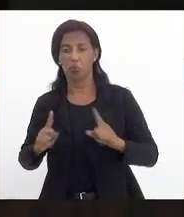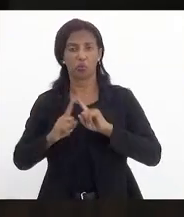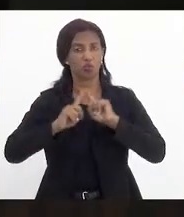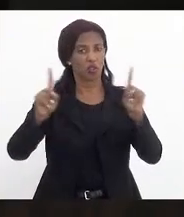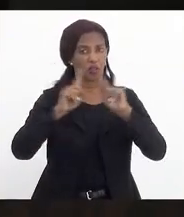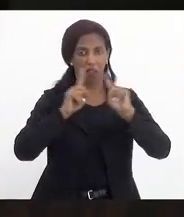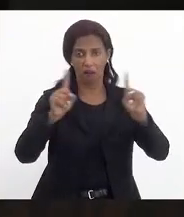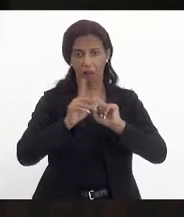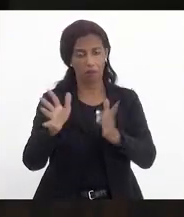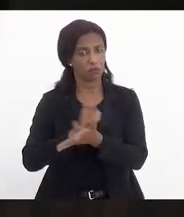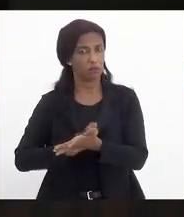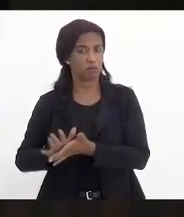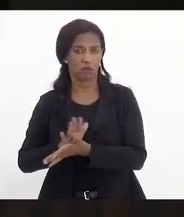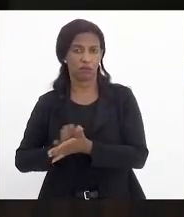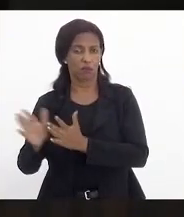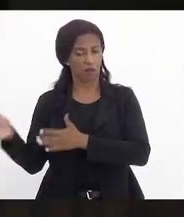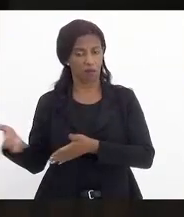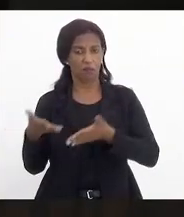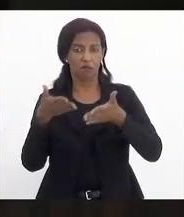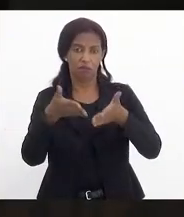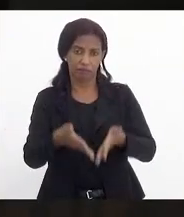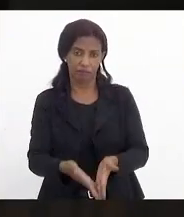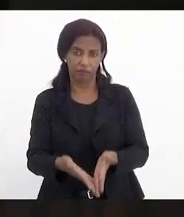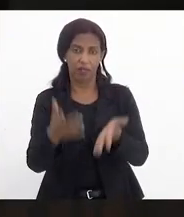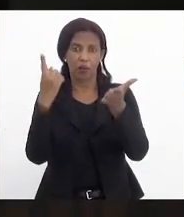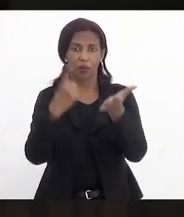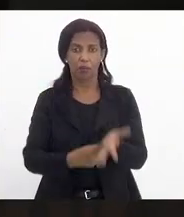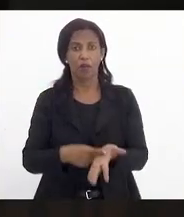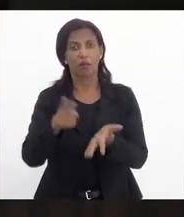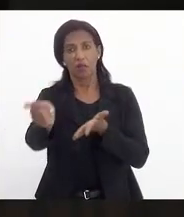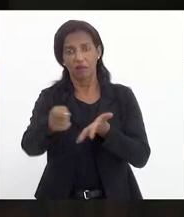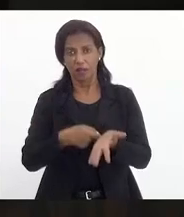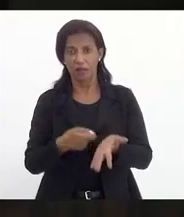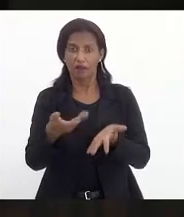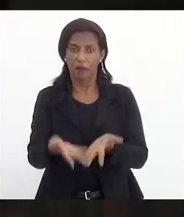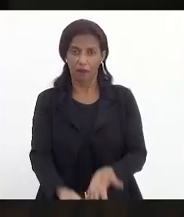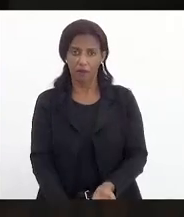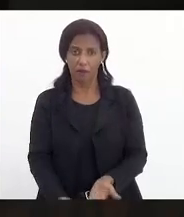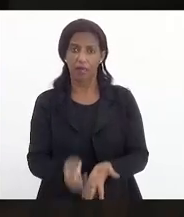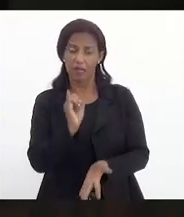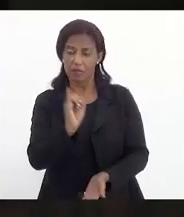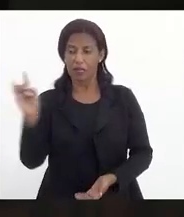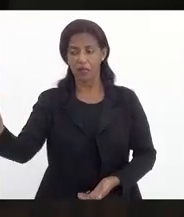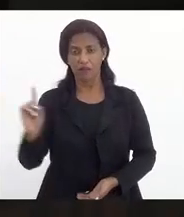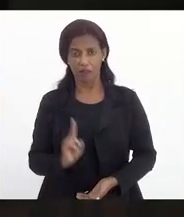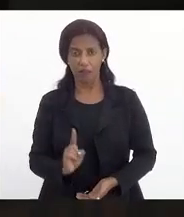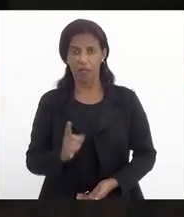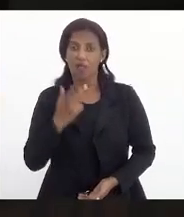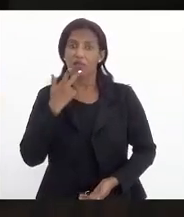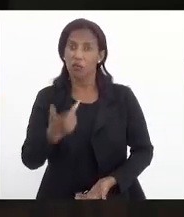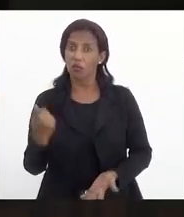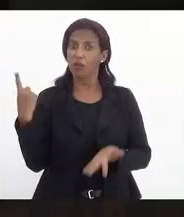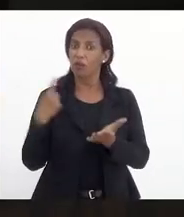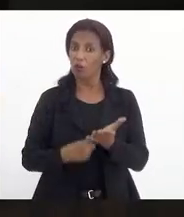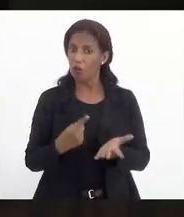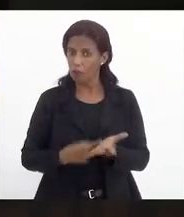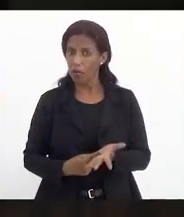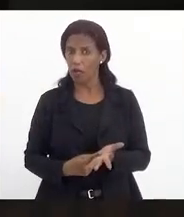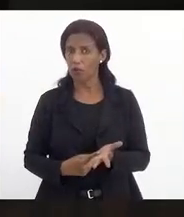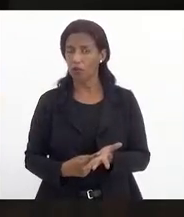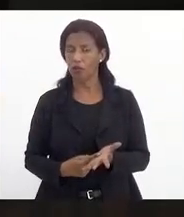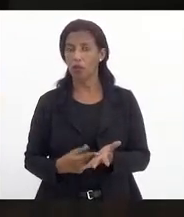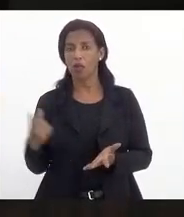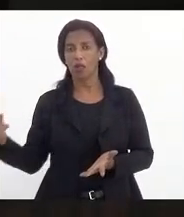reclamar, não adianta. Ele vai vir aqui, está acordado que ele vai sancionar aqui. Então, se ele vem aqui, se eu estou dizendo que está acordado, se o líder do governo